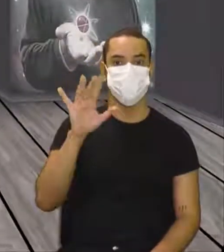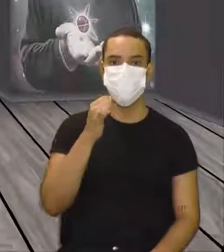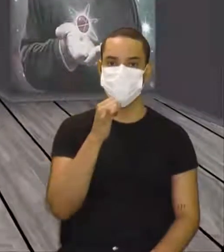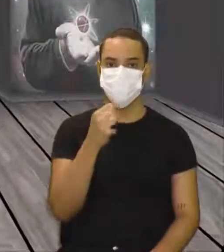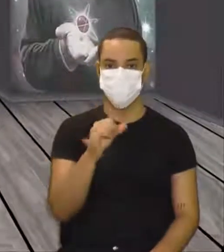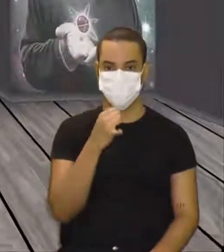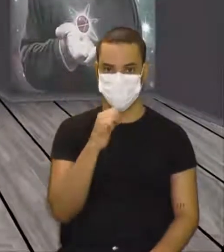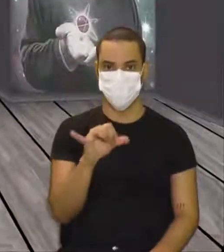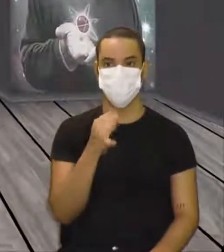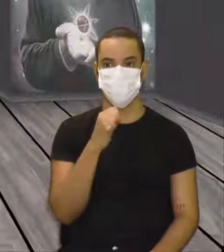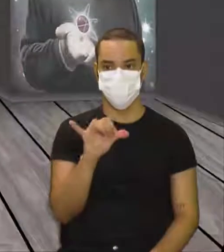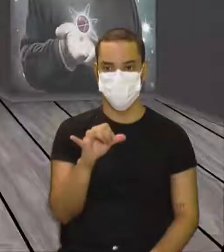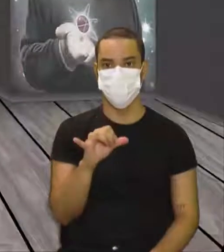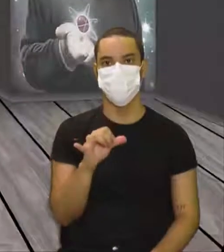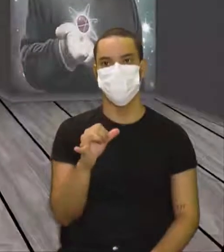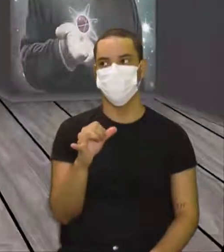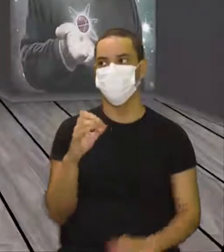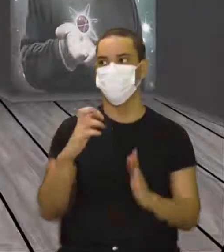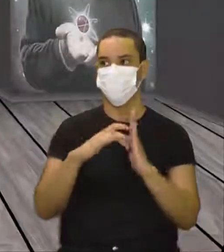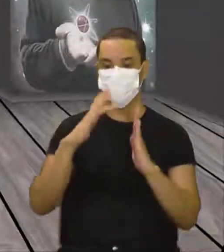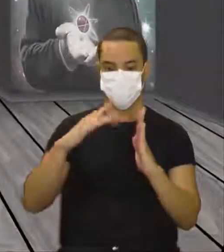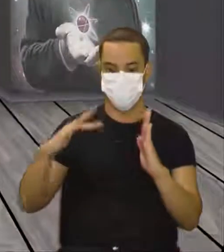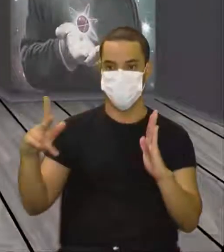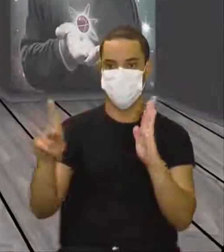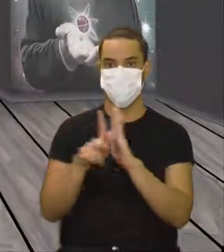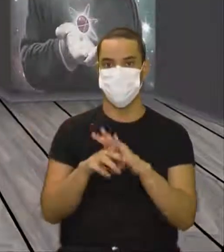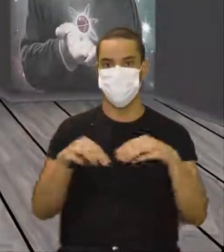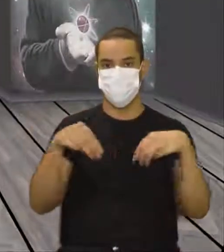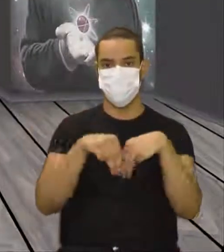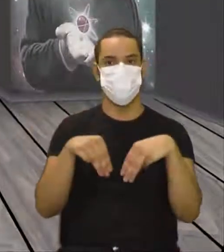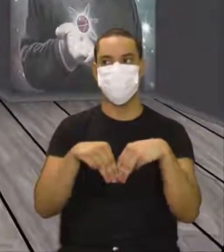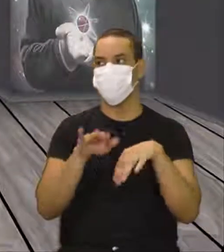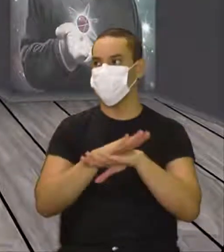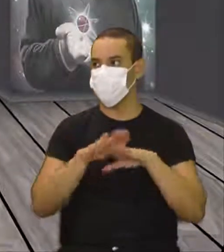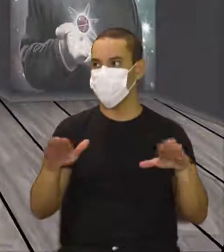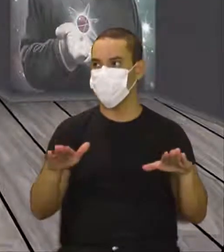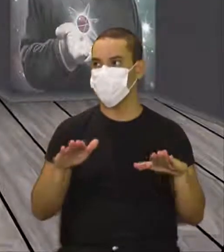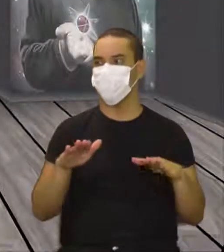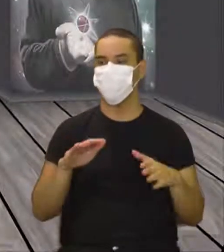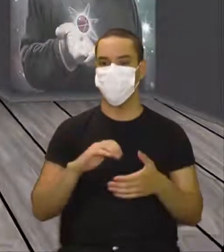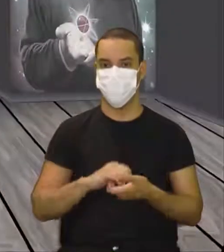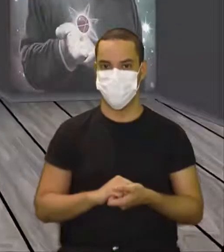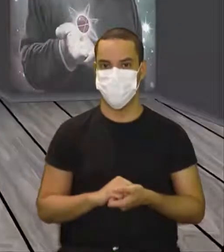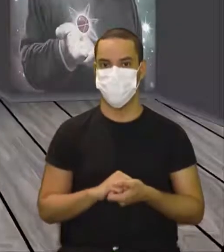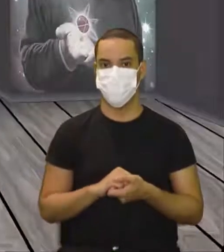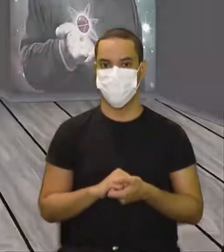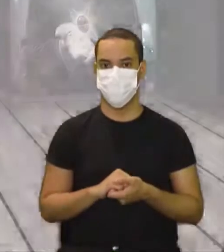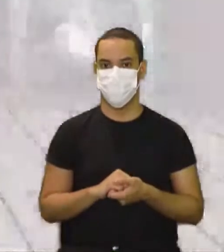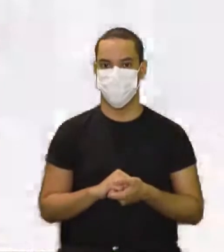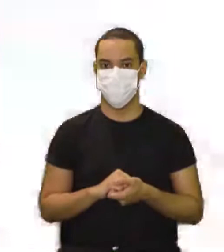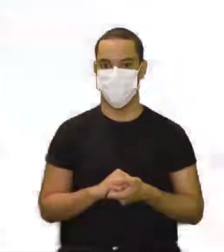energia. Energia, ondas, entendeu? Ondas eletromagnéticas, tá bom? Então, vamos lá, continuando.